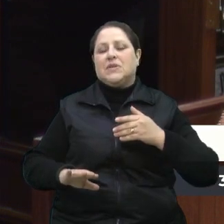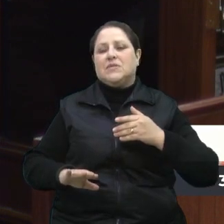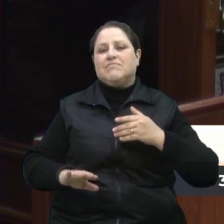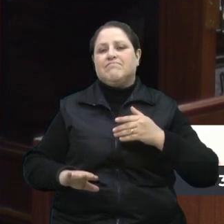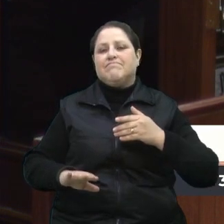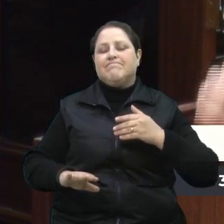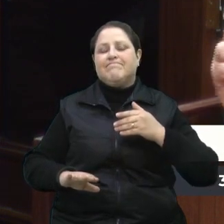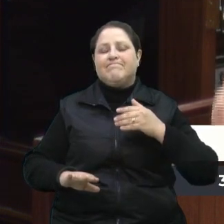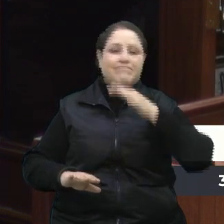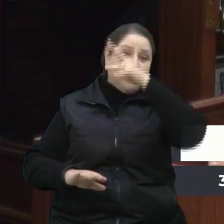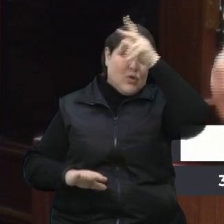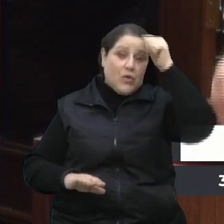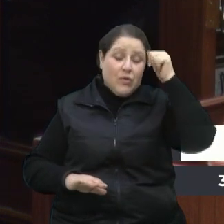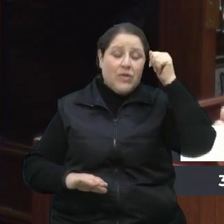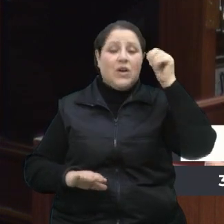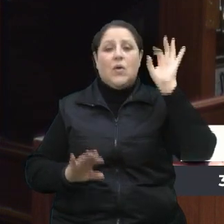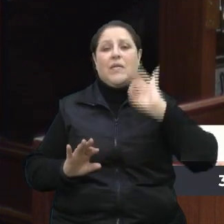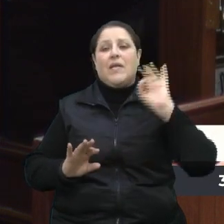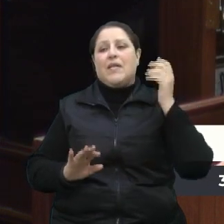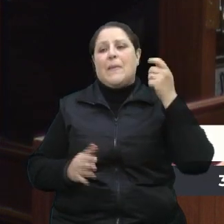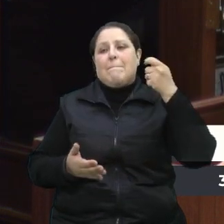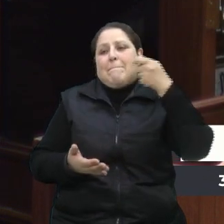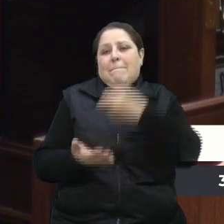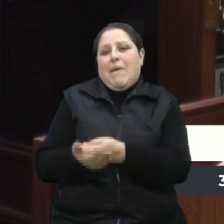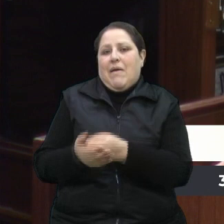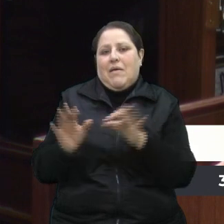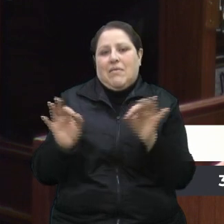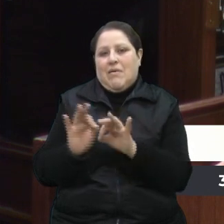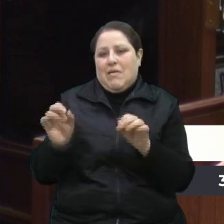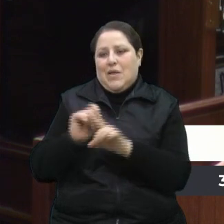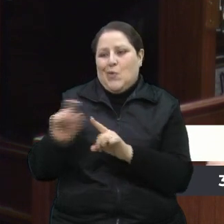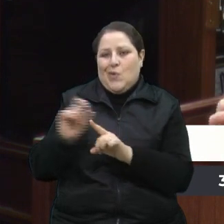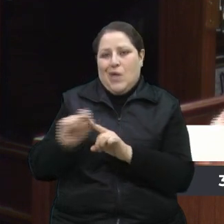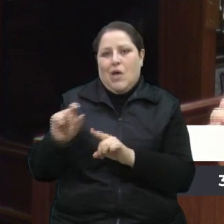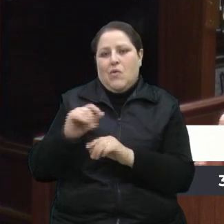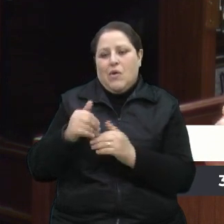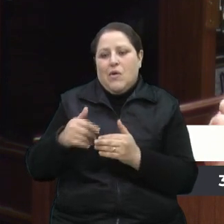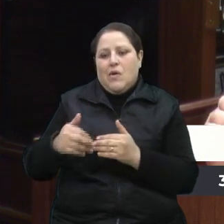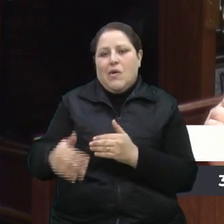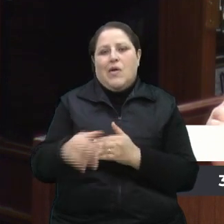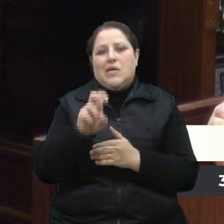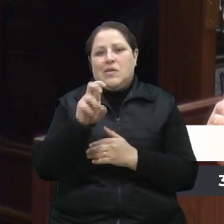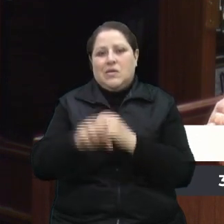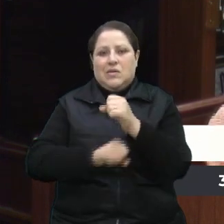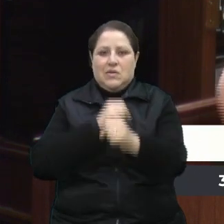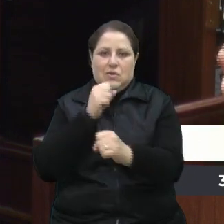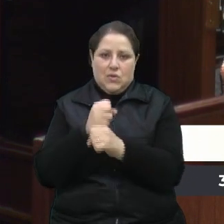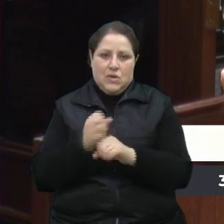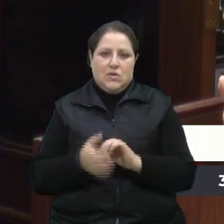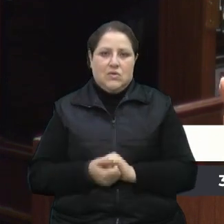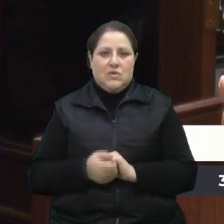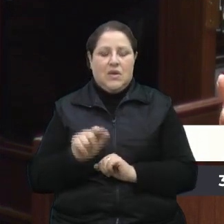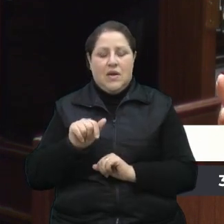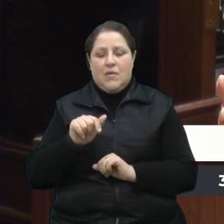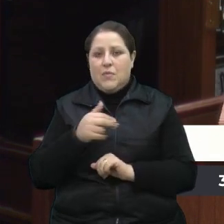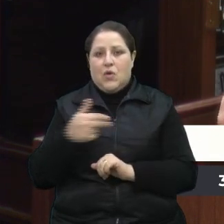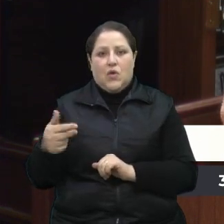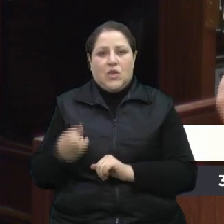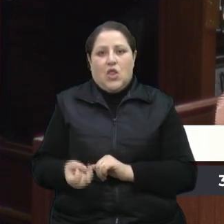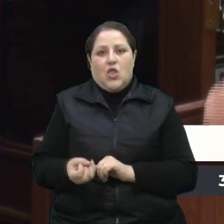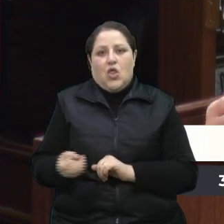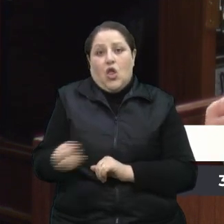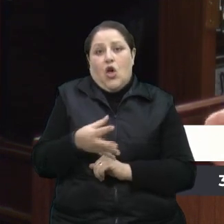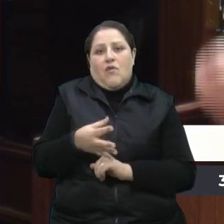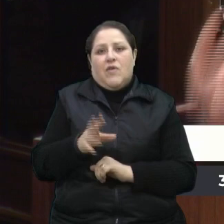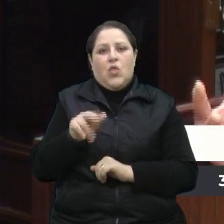locação nos próximos cinco anos isso senhoras e senhores é inédito isso